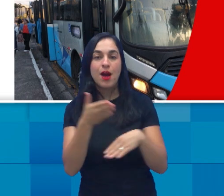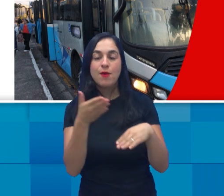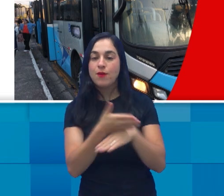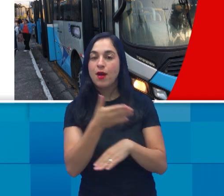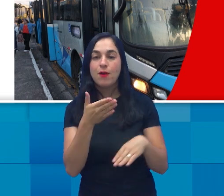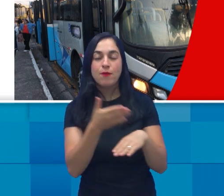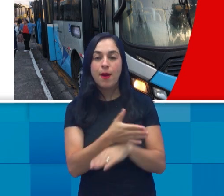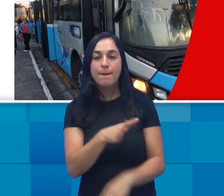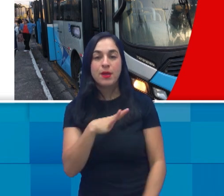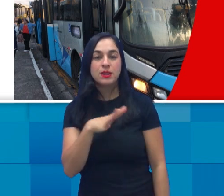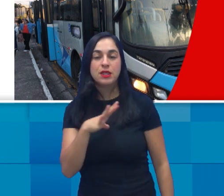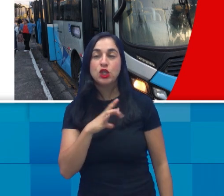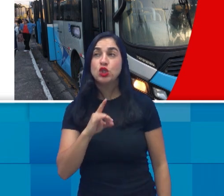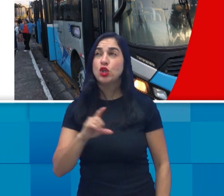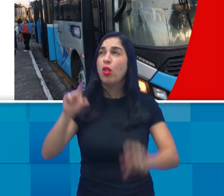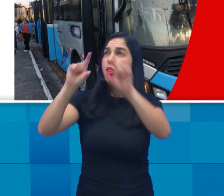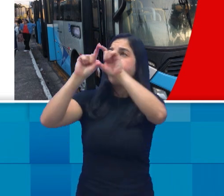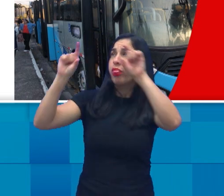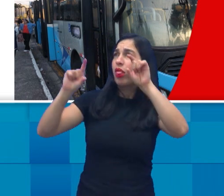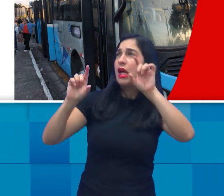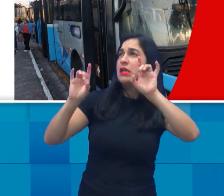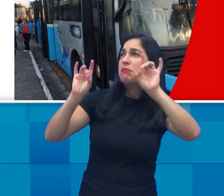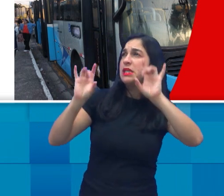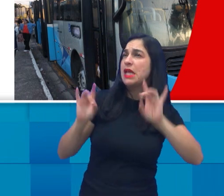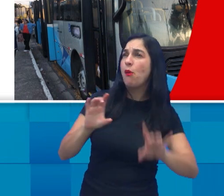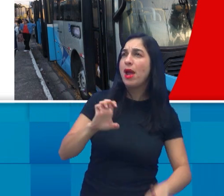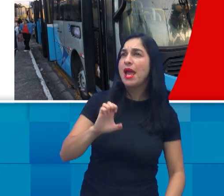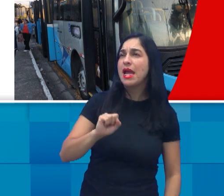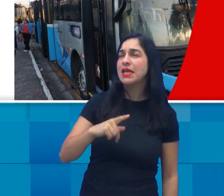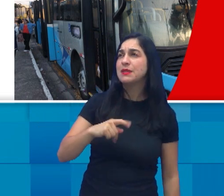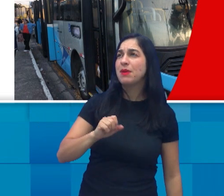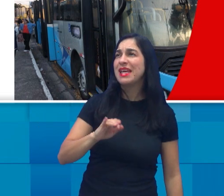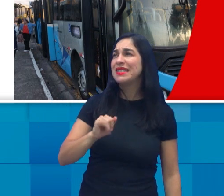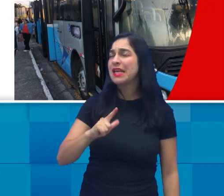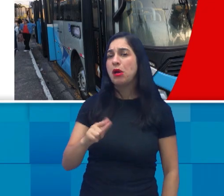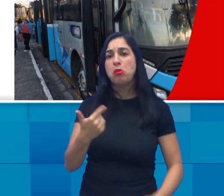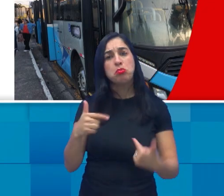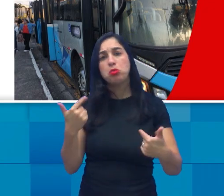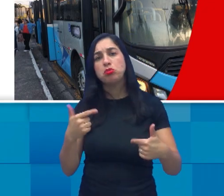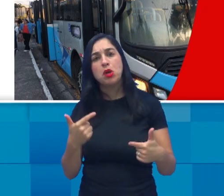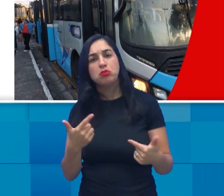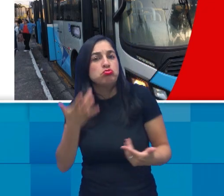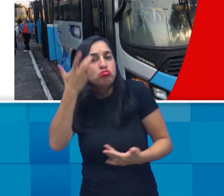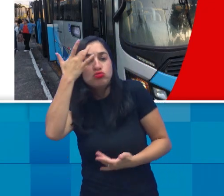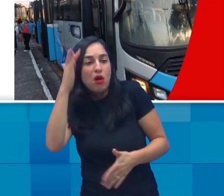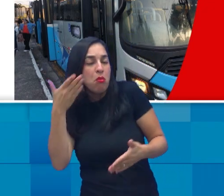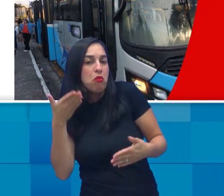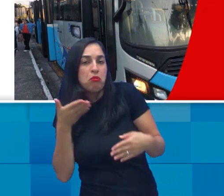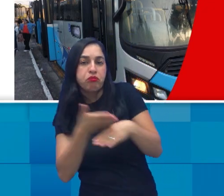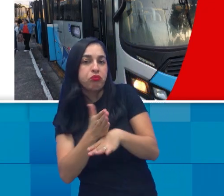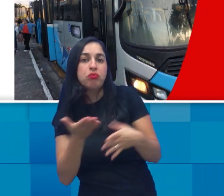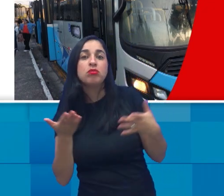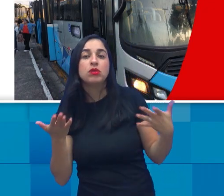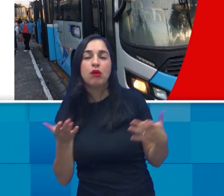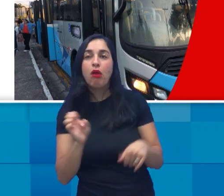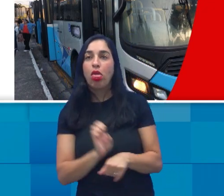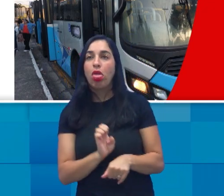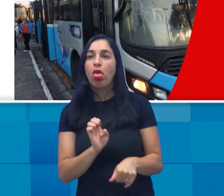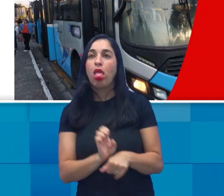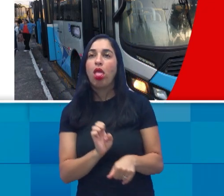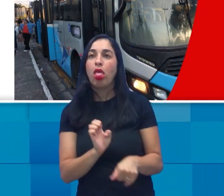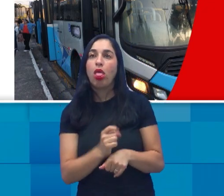Não dá para aceitar mais esse descaso. Enquanto a prefeitura sofre, o prefeito faz